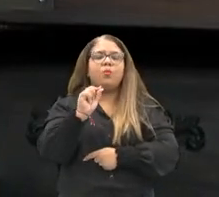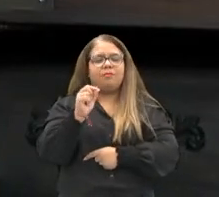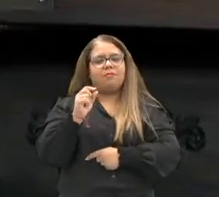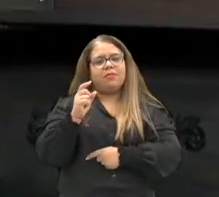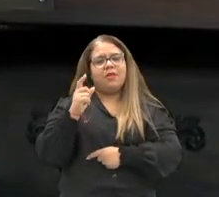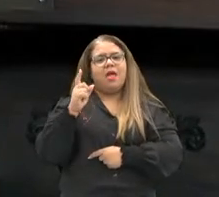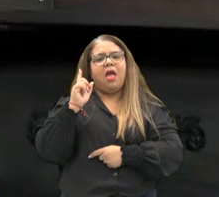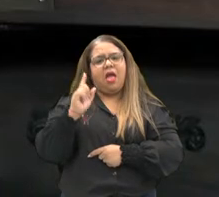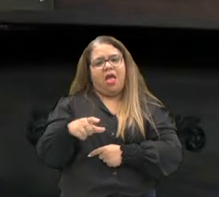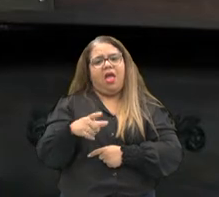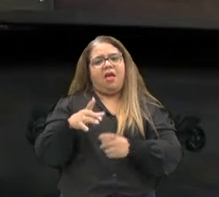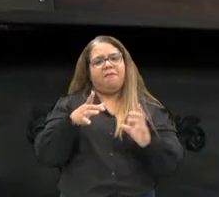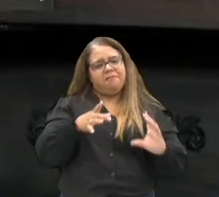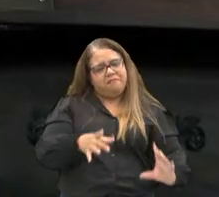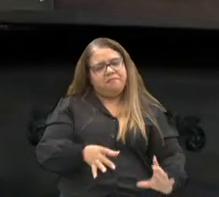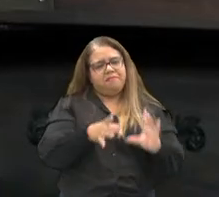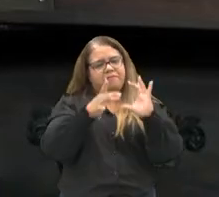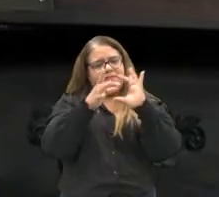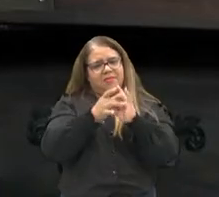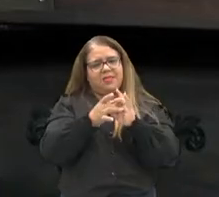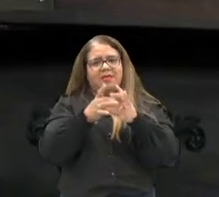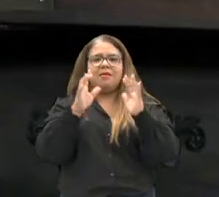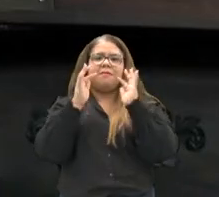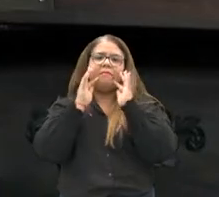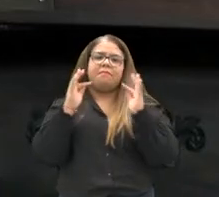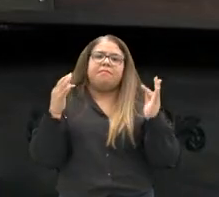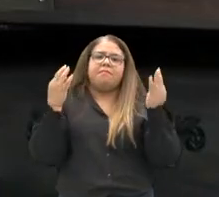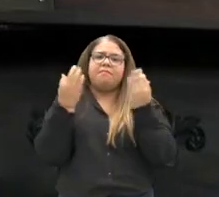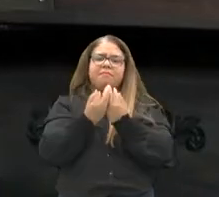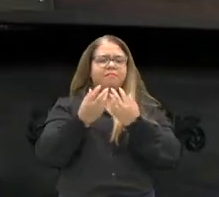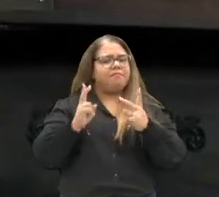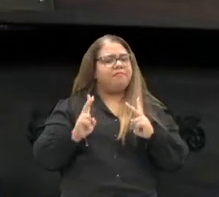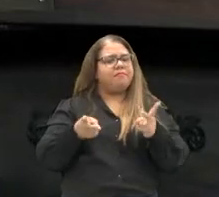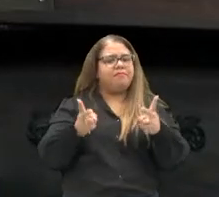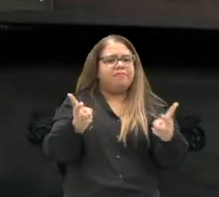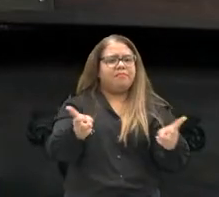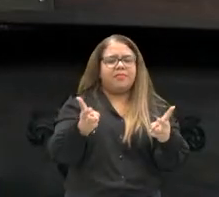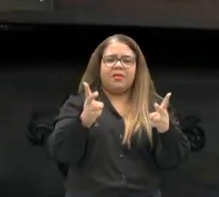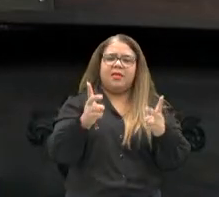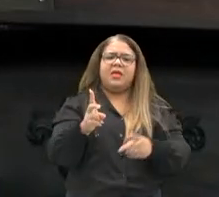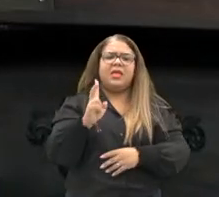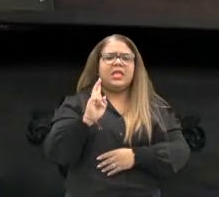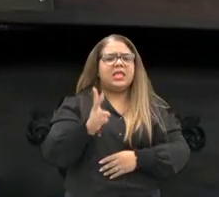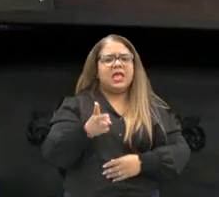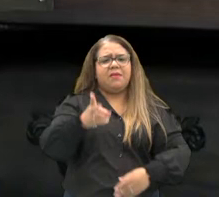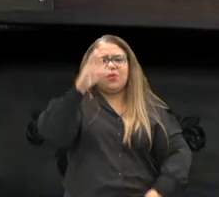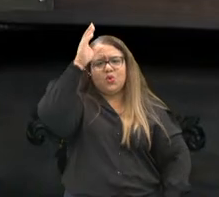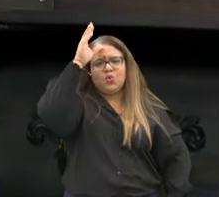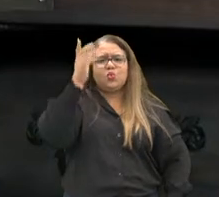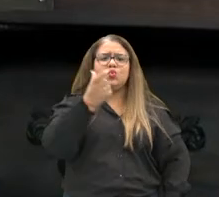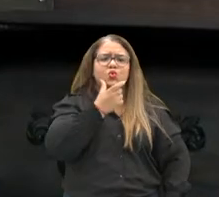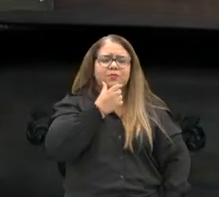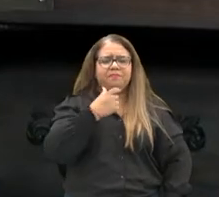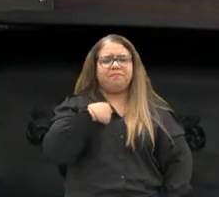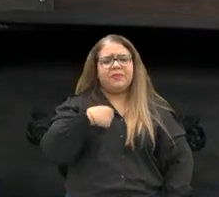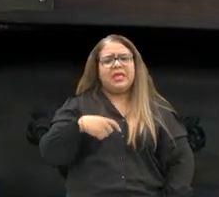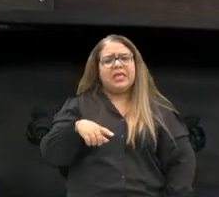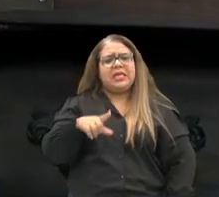dos vínculos e da união familiar. Sempre. Tio Filinto, eu tenho